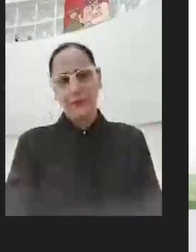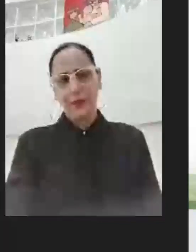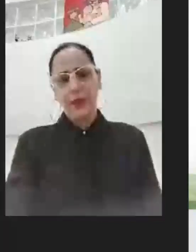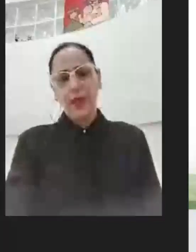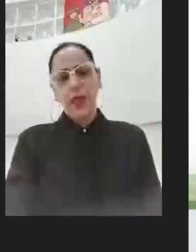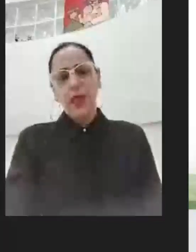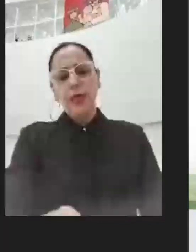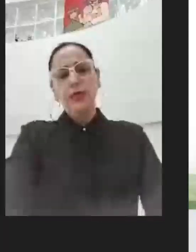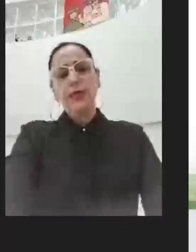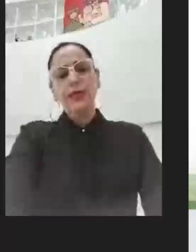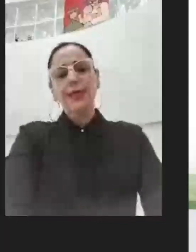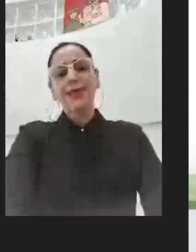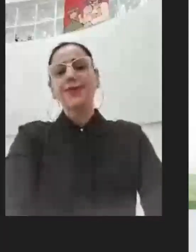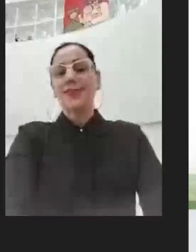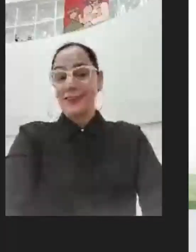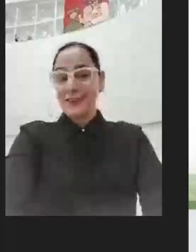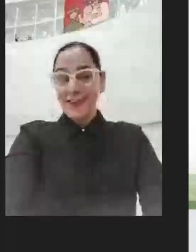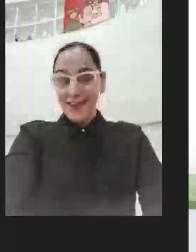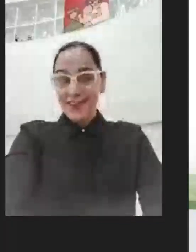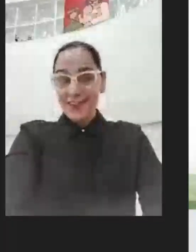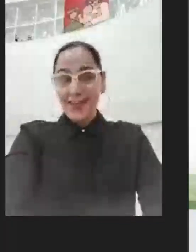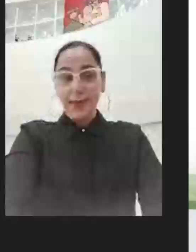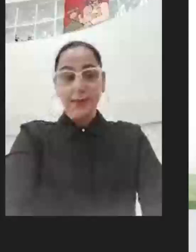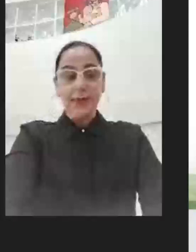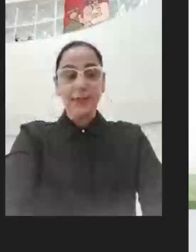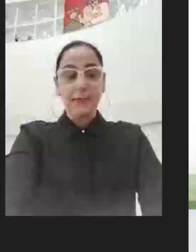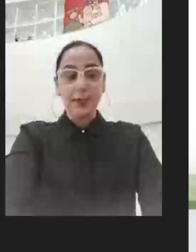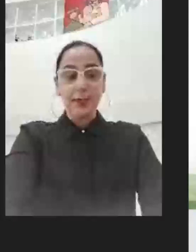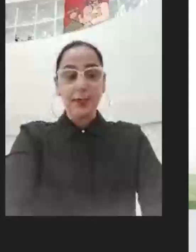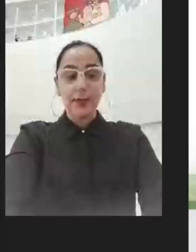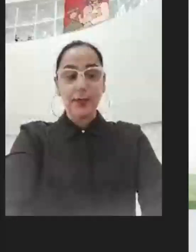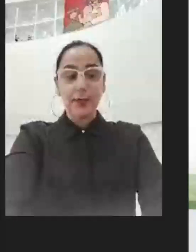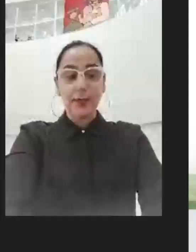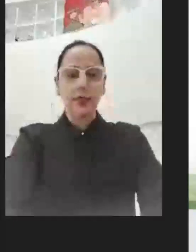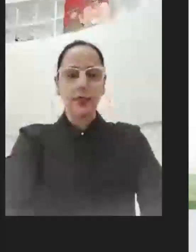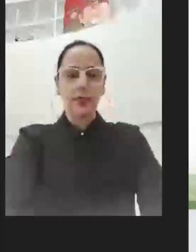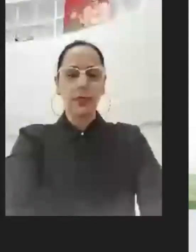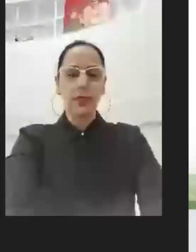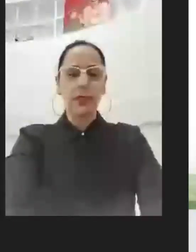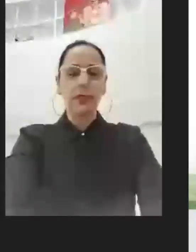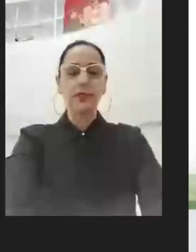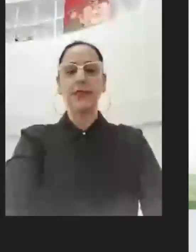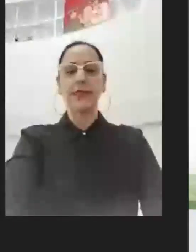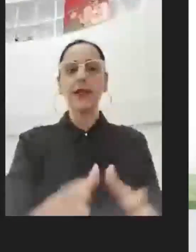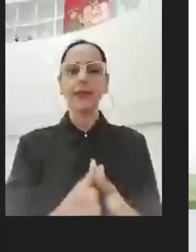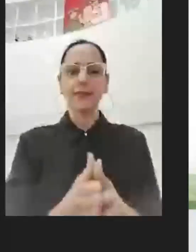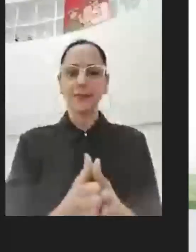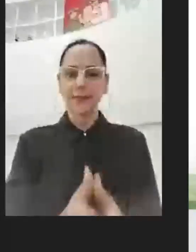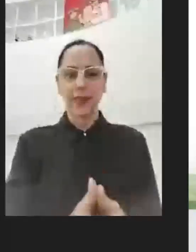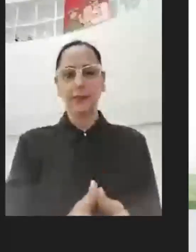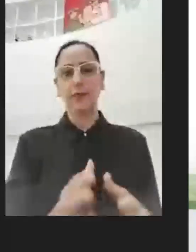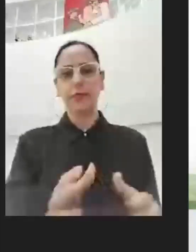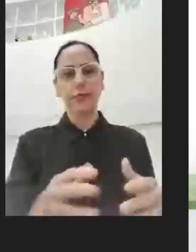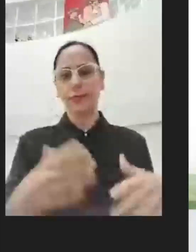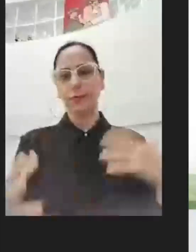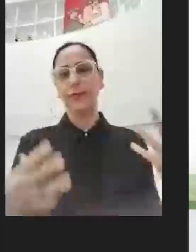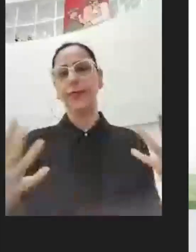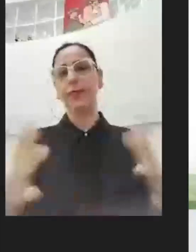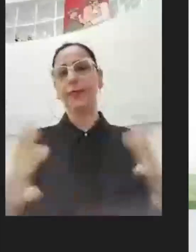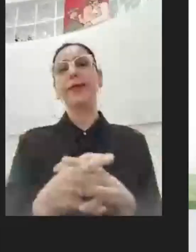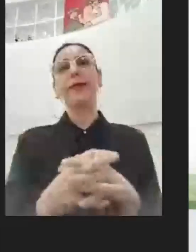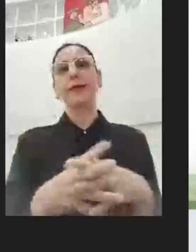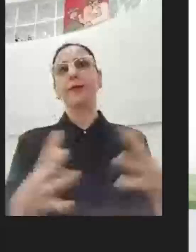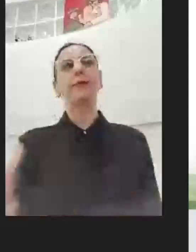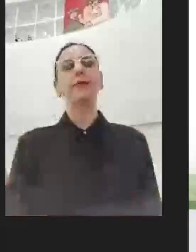orientada a amamentar. E chegava em casa, ela percebeu que se ela fizesse,